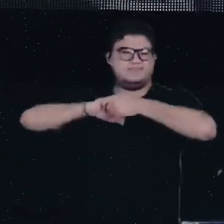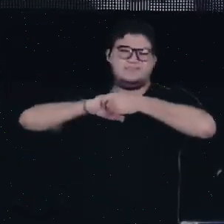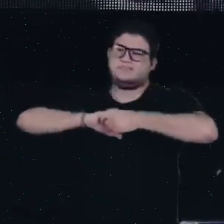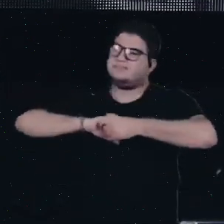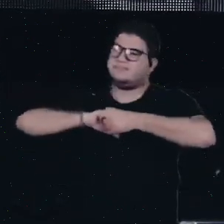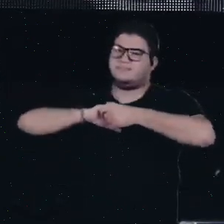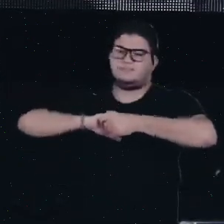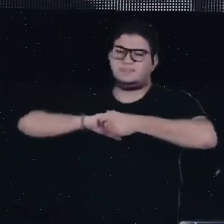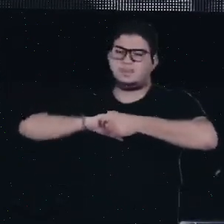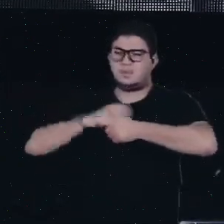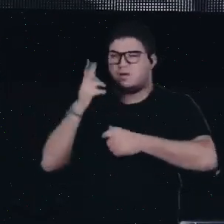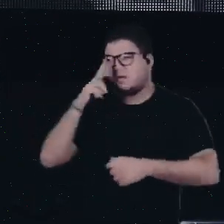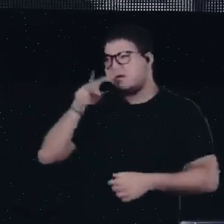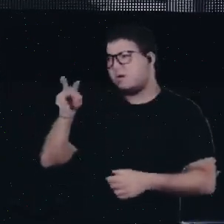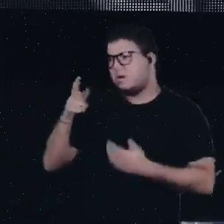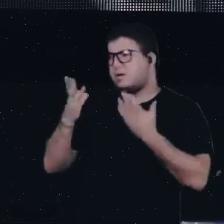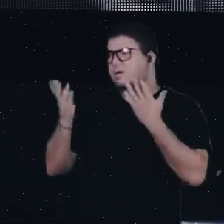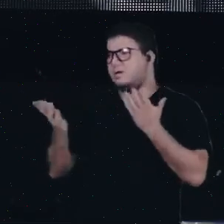Eu fiquei assim.